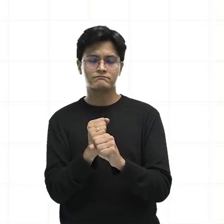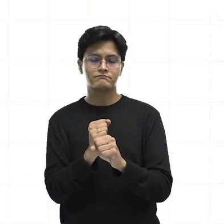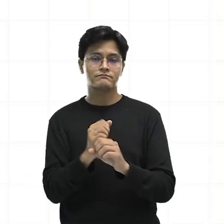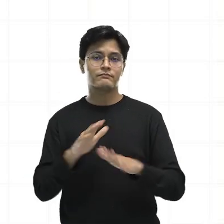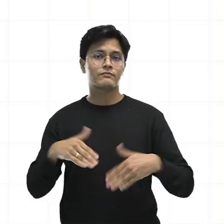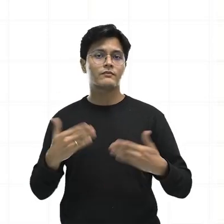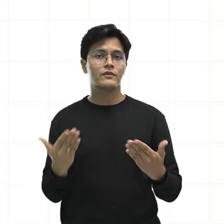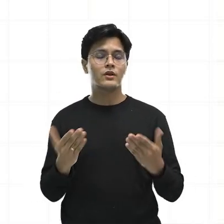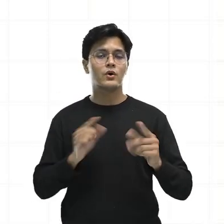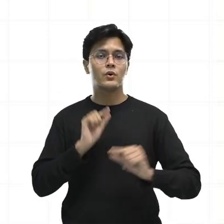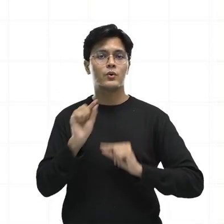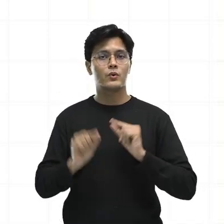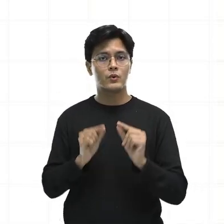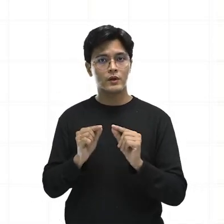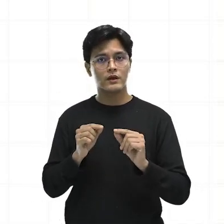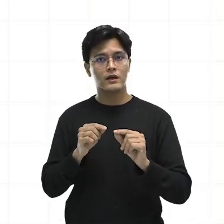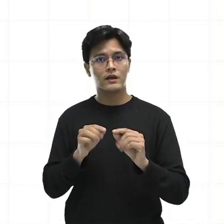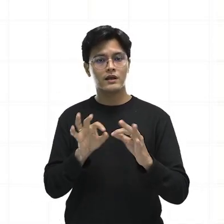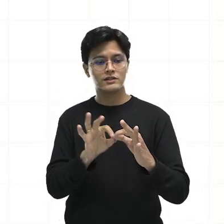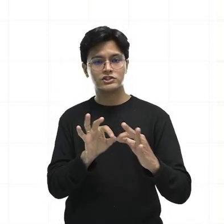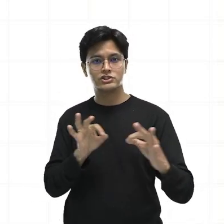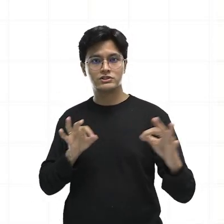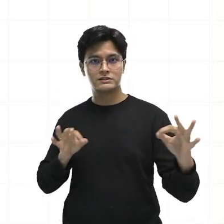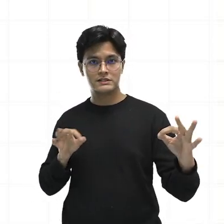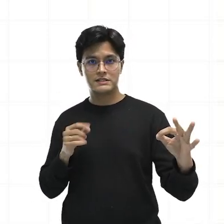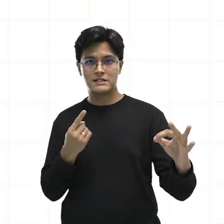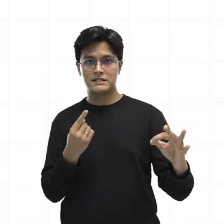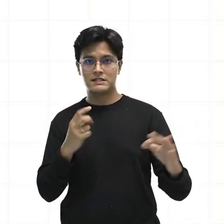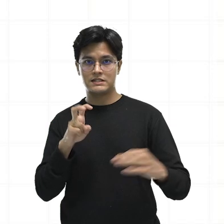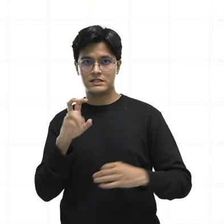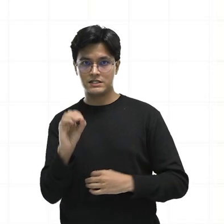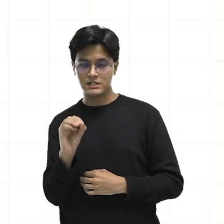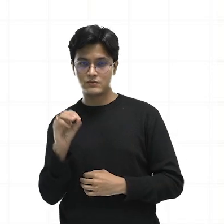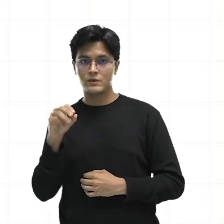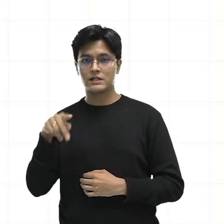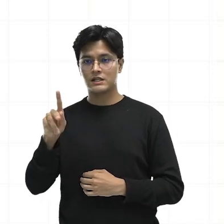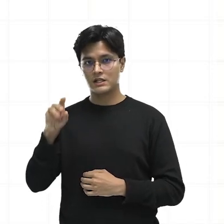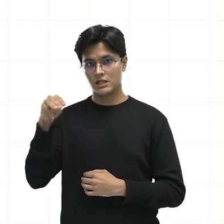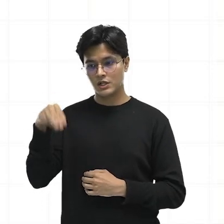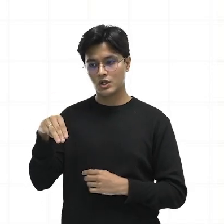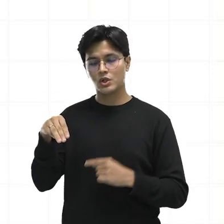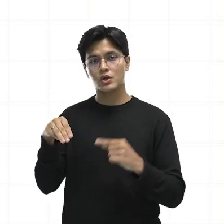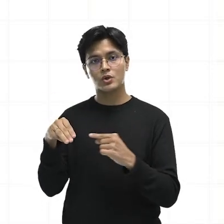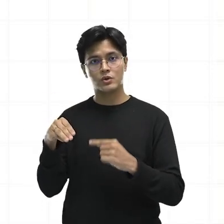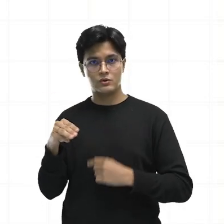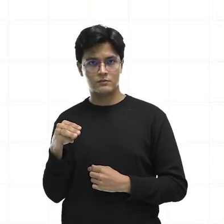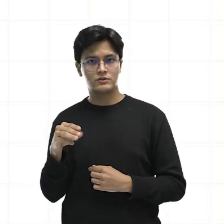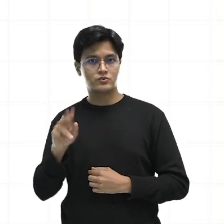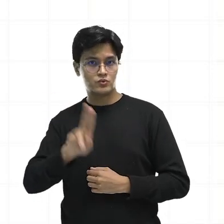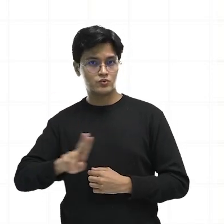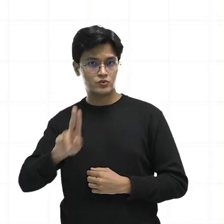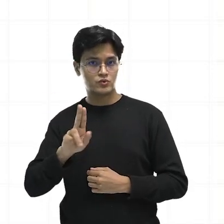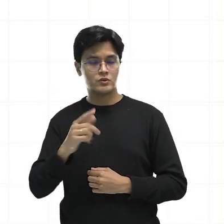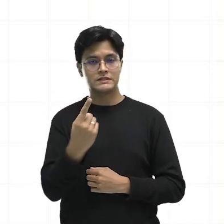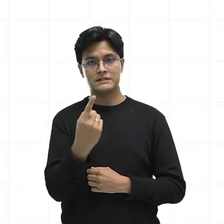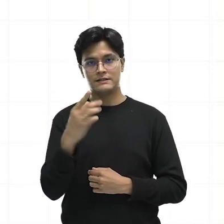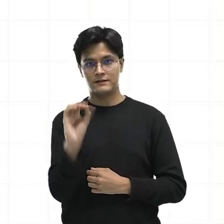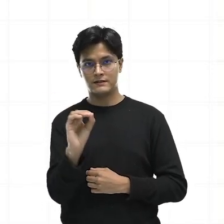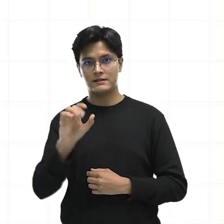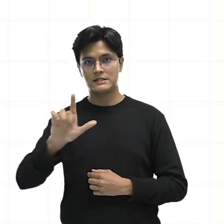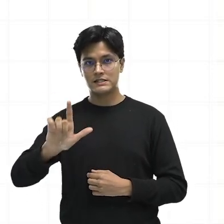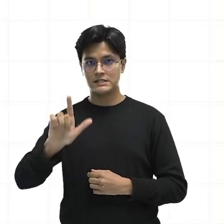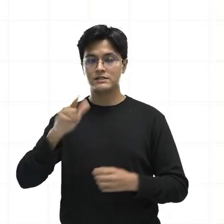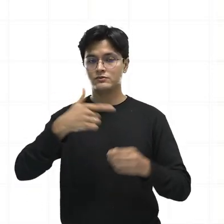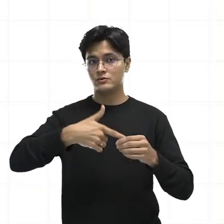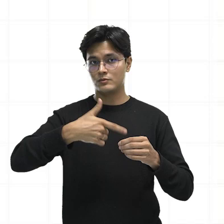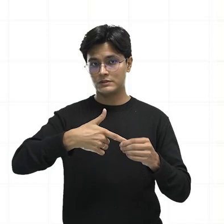para viajar 150 km, ele gastou 10 litros de combustível. E para viajar